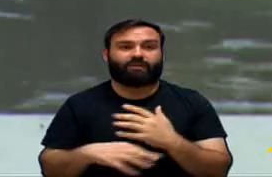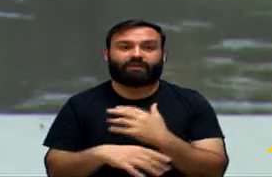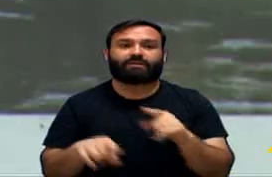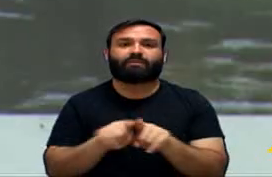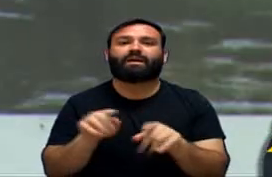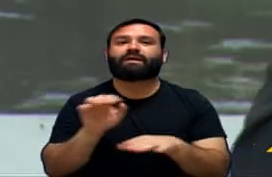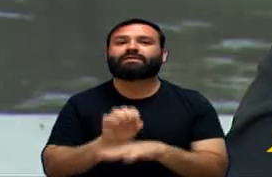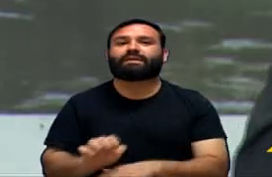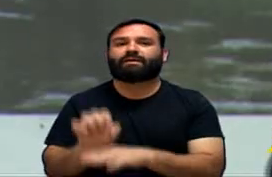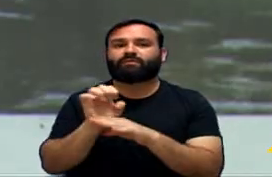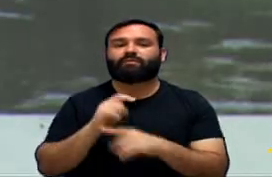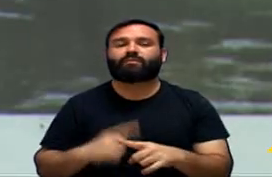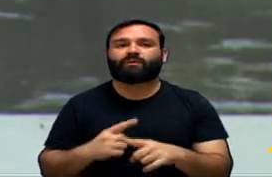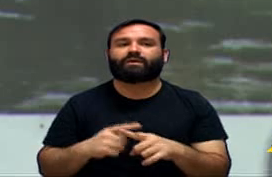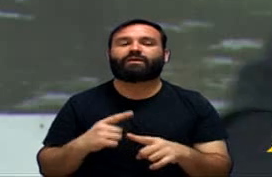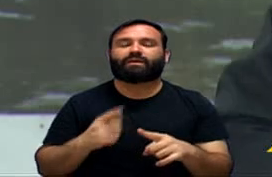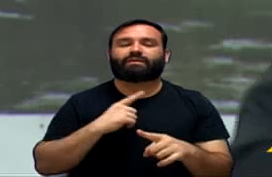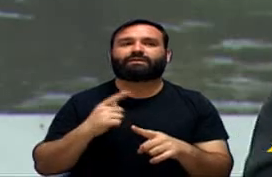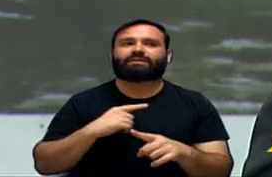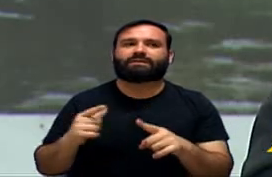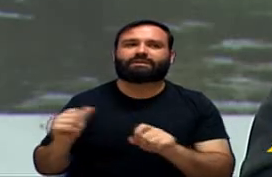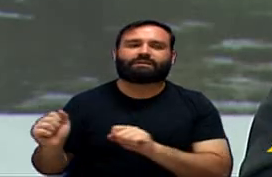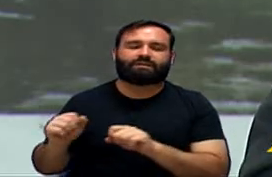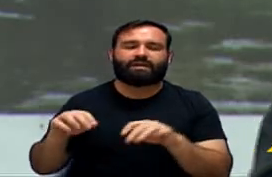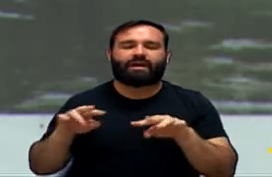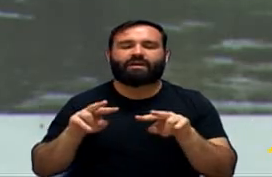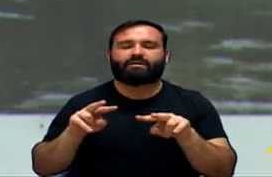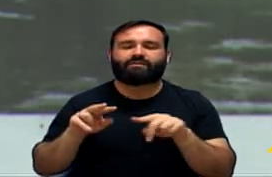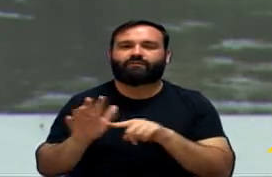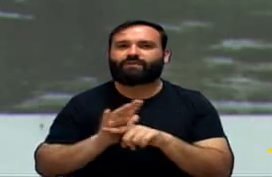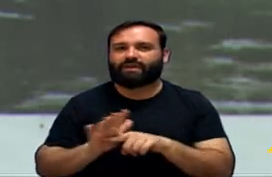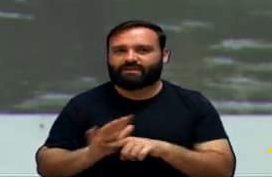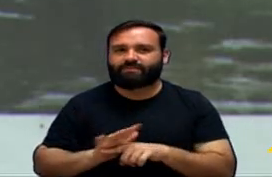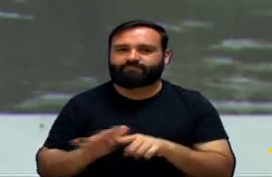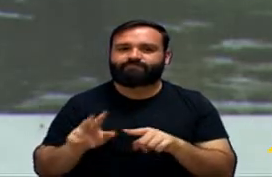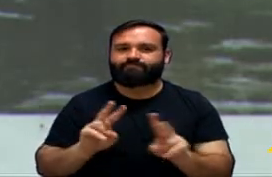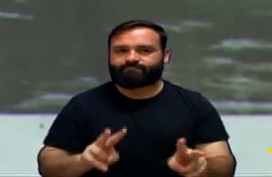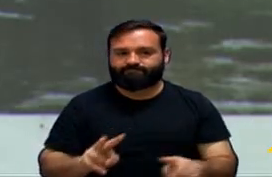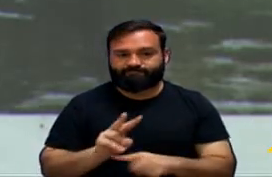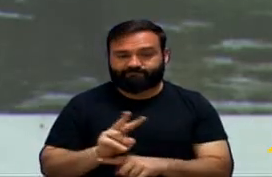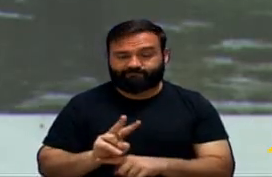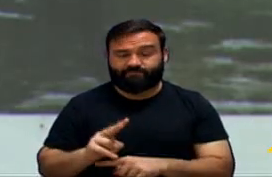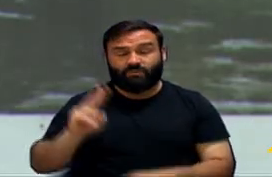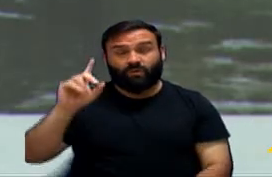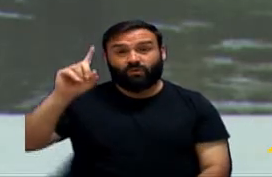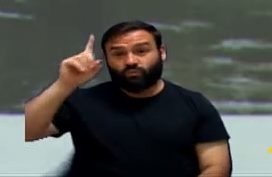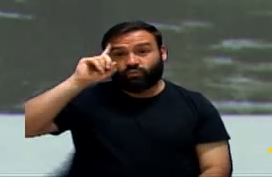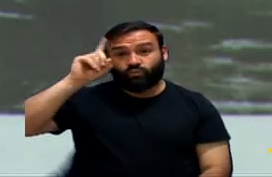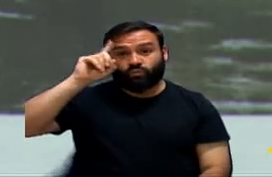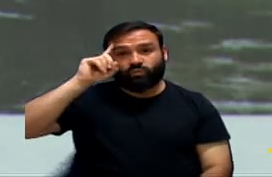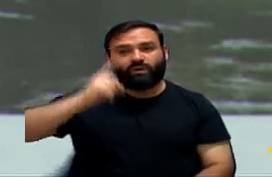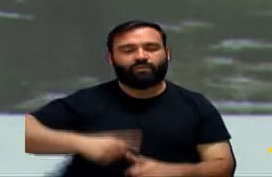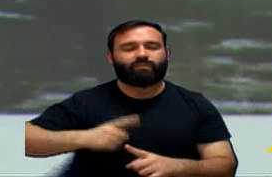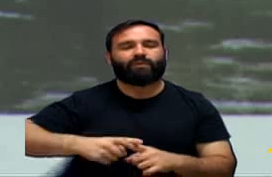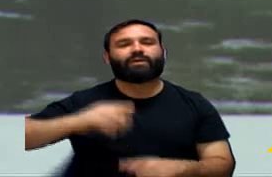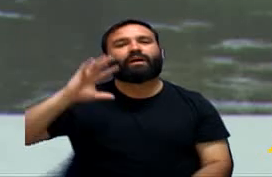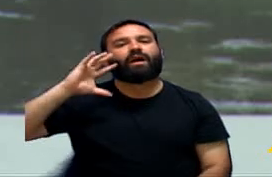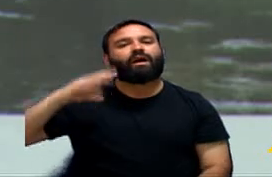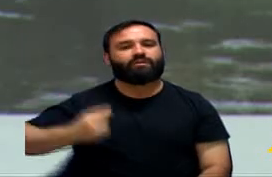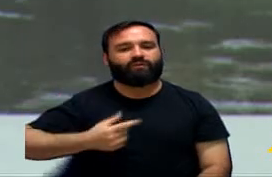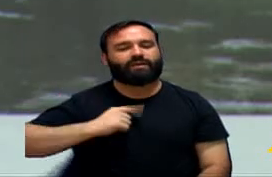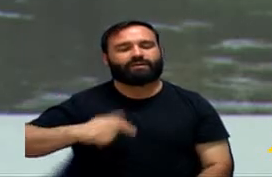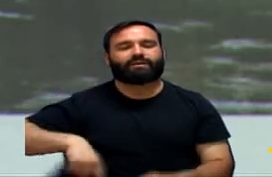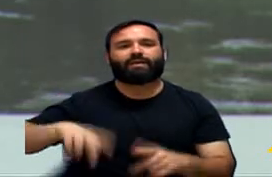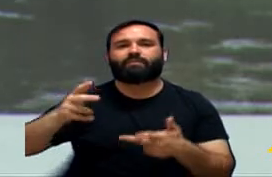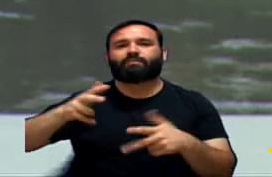estaduais para um multirão de fiscalização fiscalizações diárias para resolver o problema com apreensões